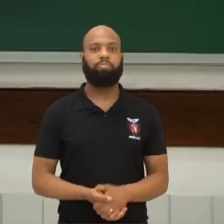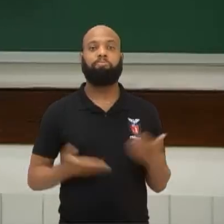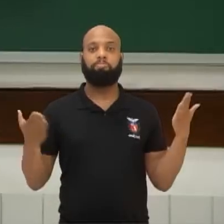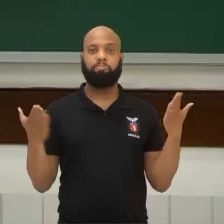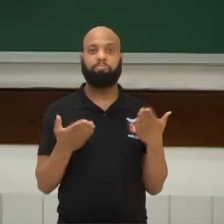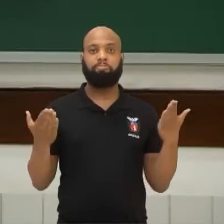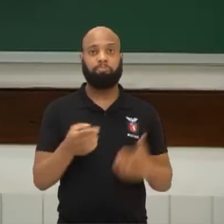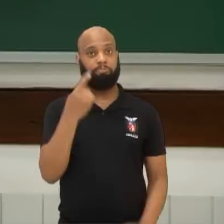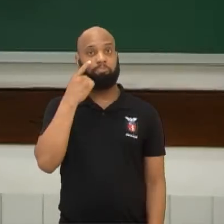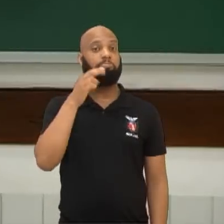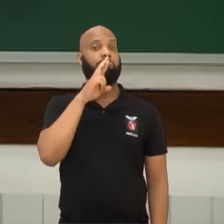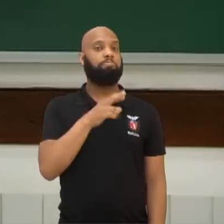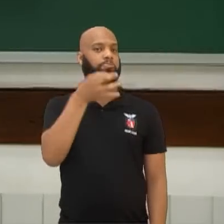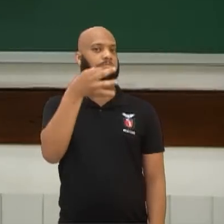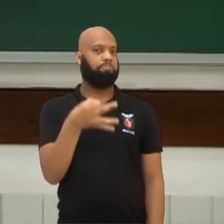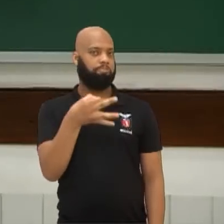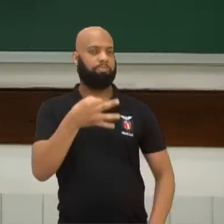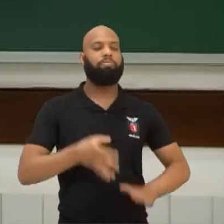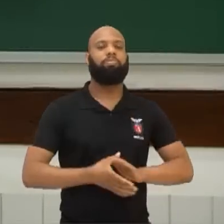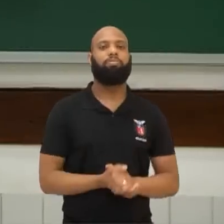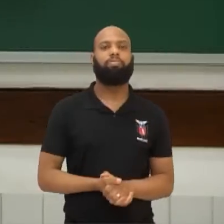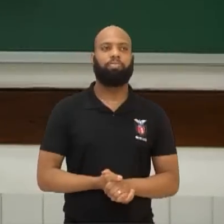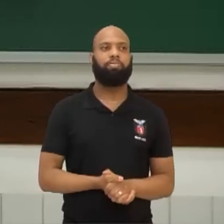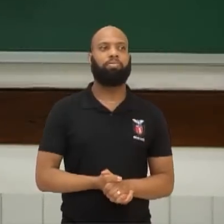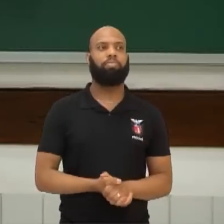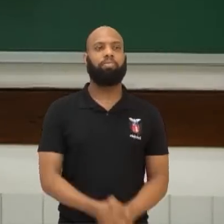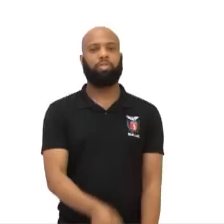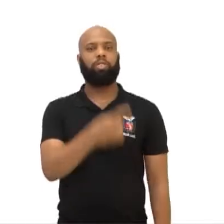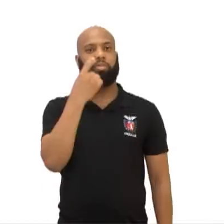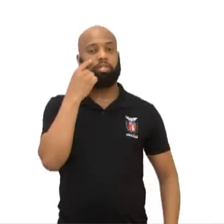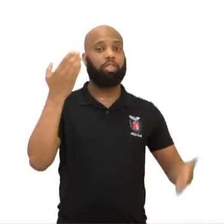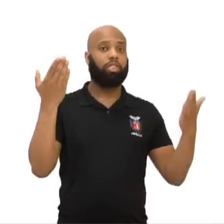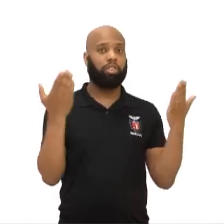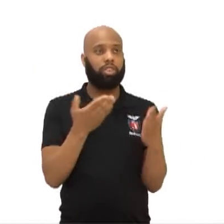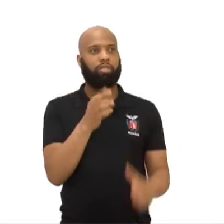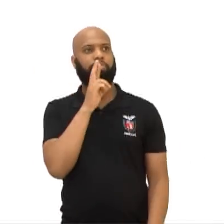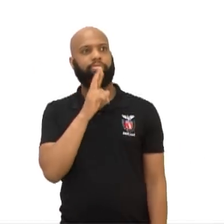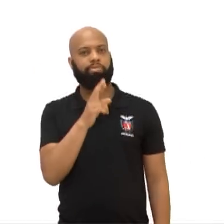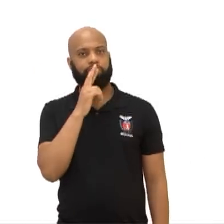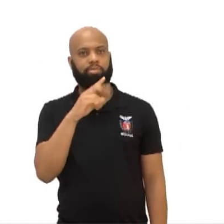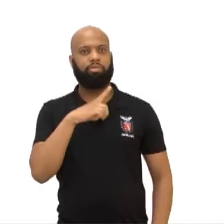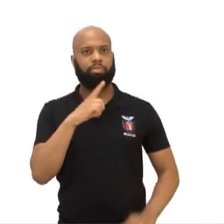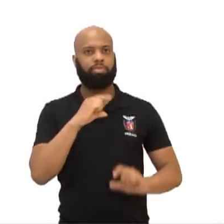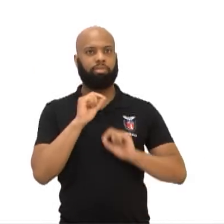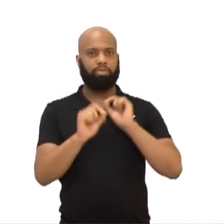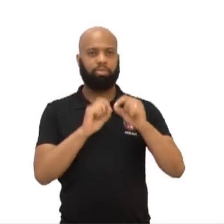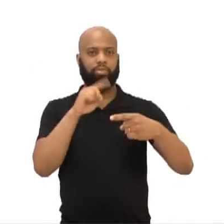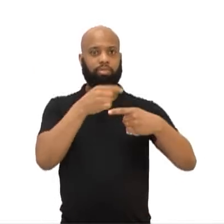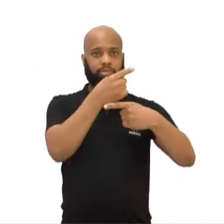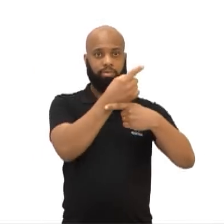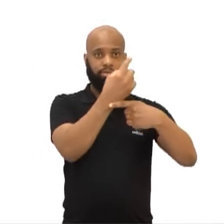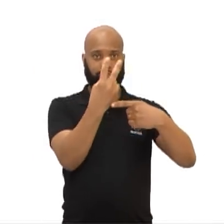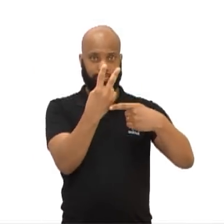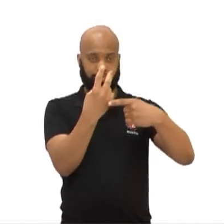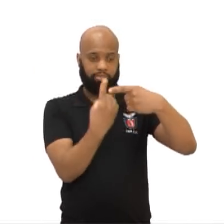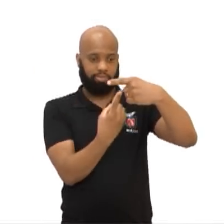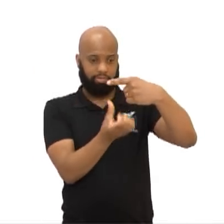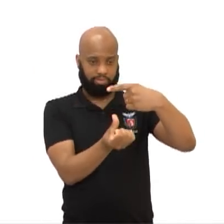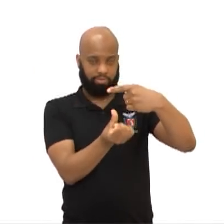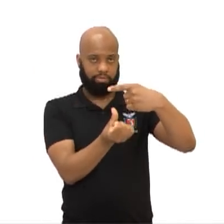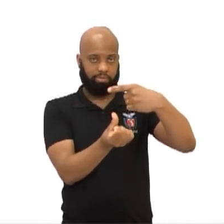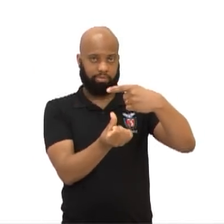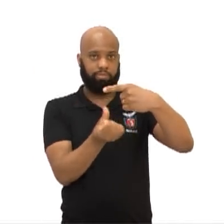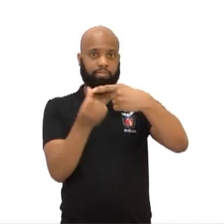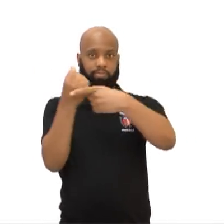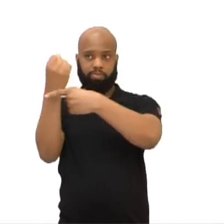Então, vamos lá para a resolução, gente? Então, resolvendo. O 12 está para 16, assim